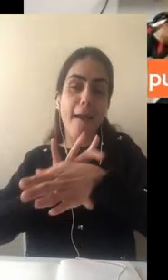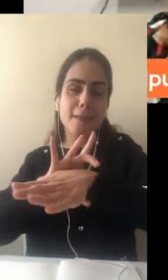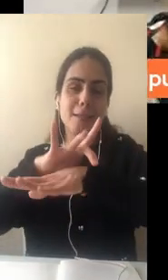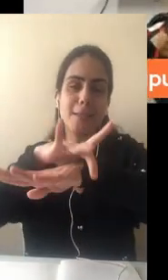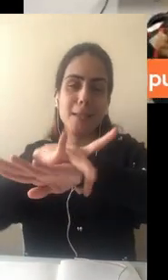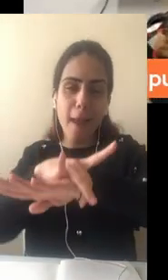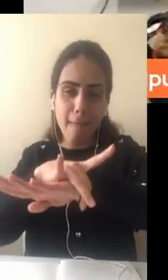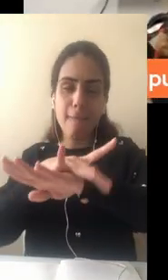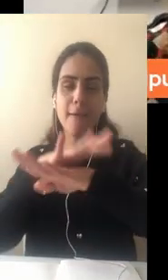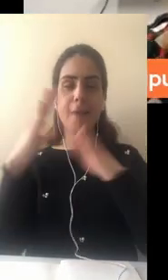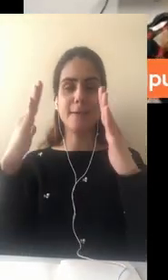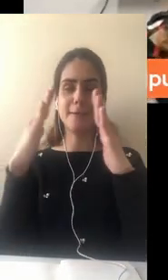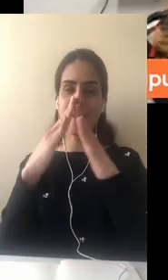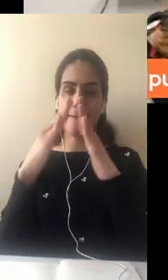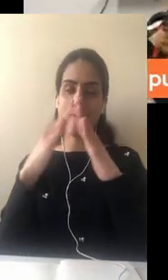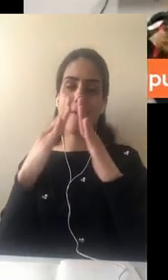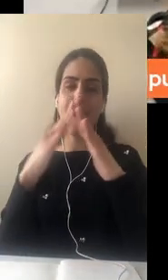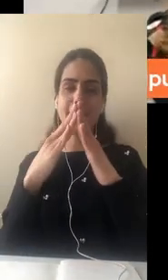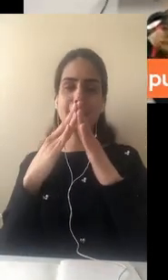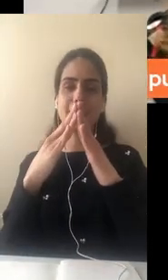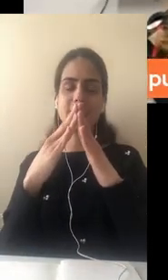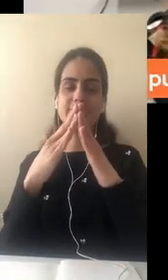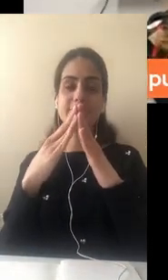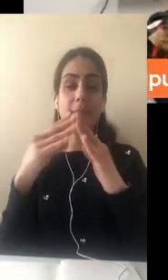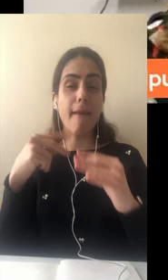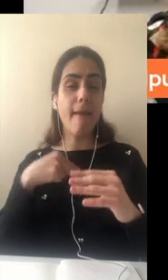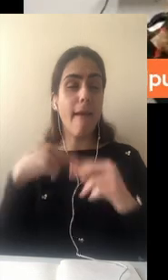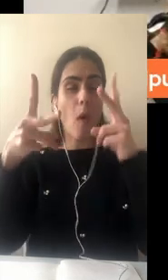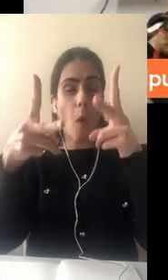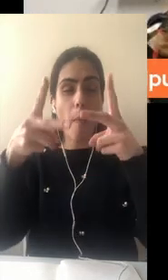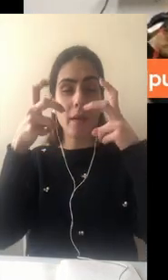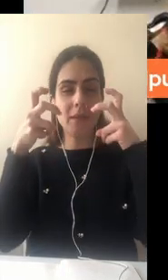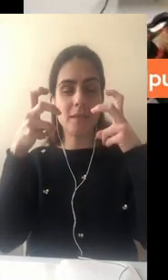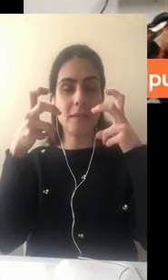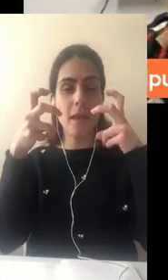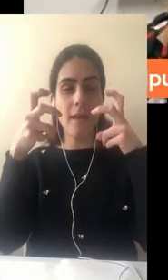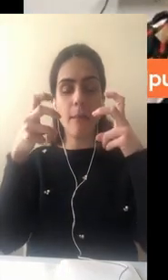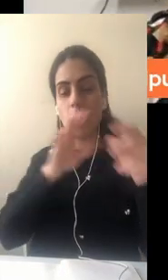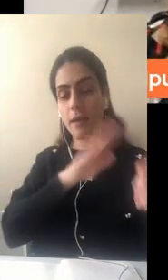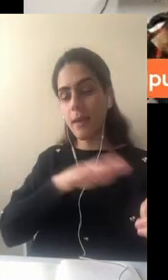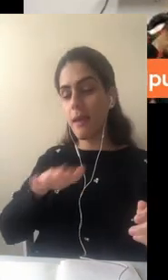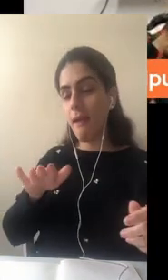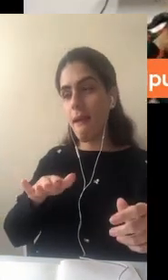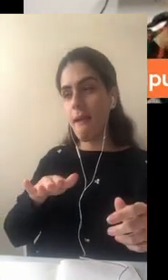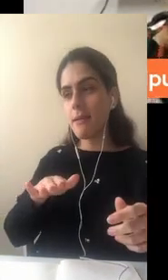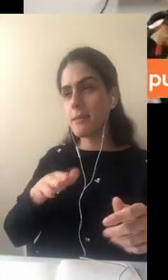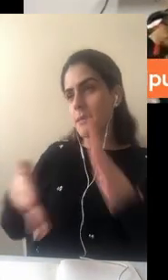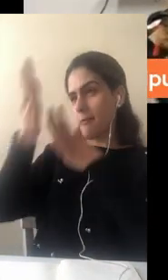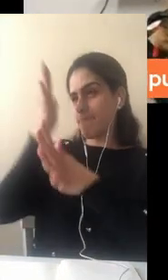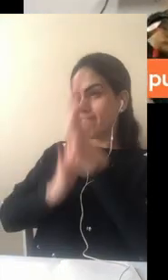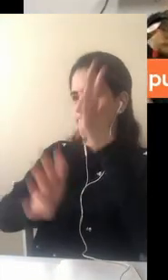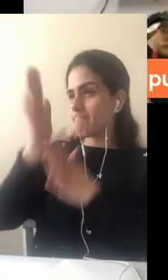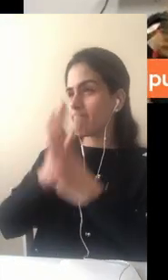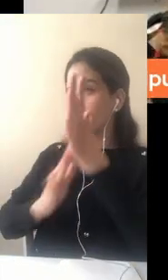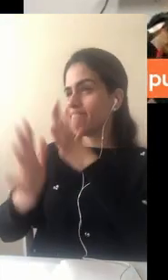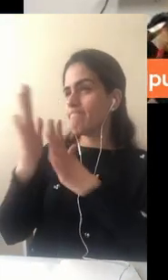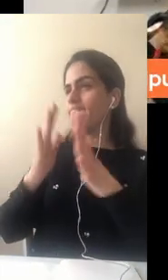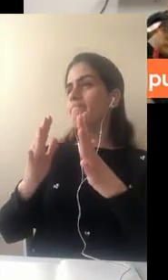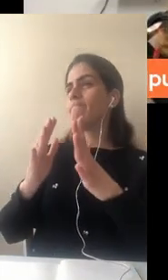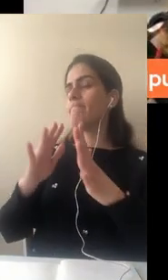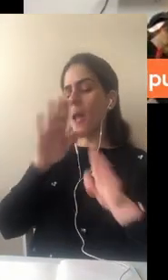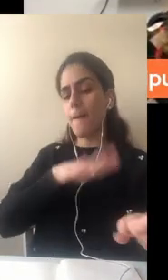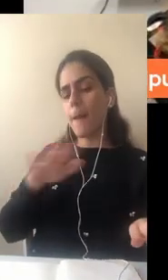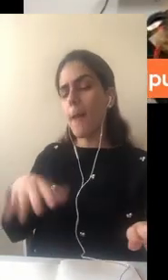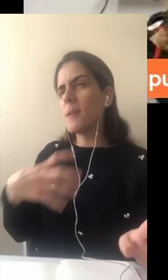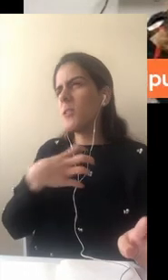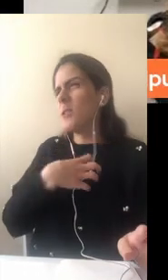segurança dentro do lar, né? Eu vejo assim, diante de tudo que eles ouvem, sentem, a pressão